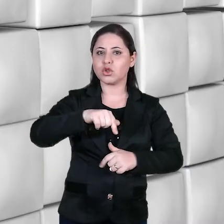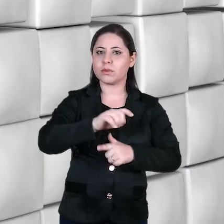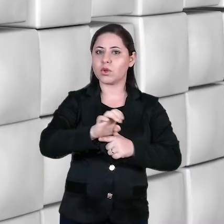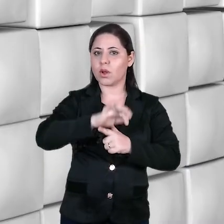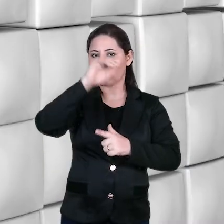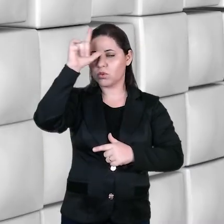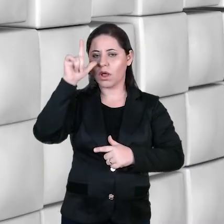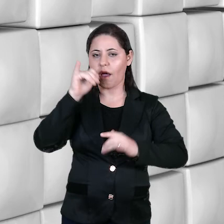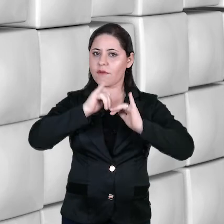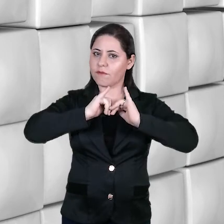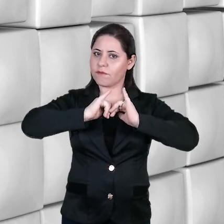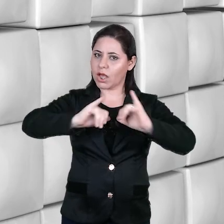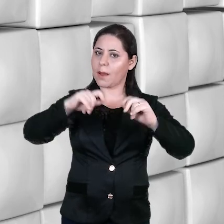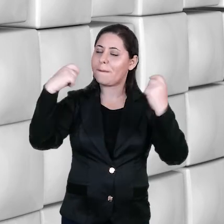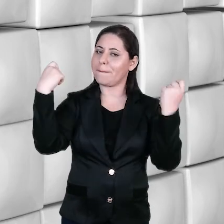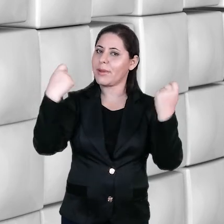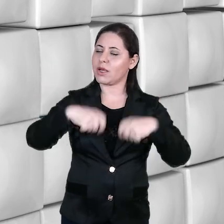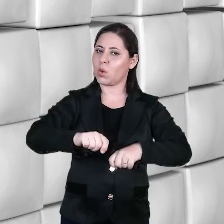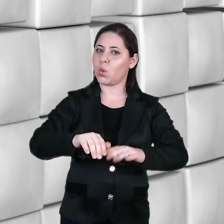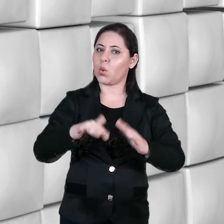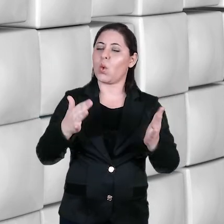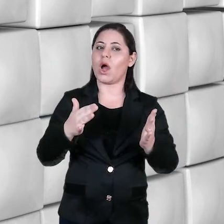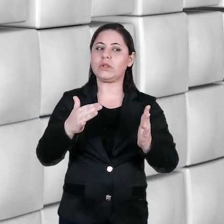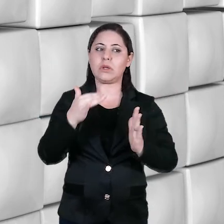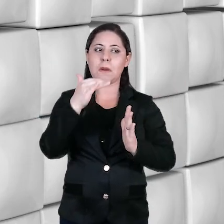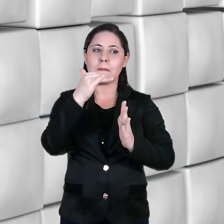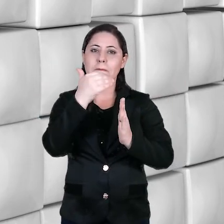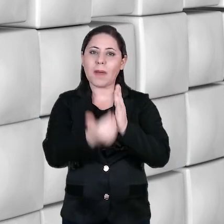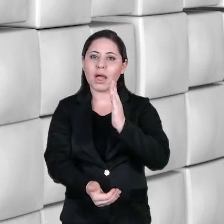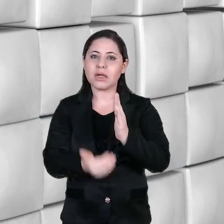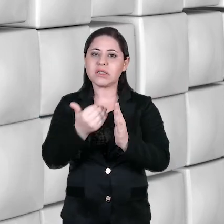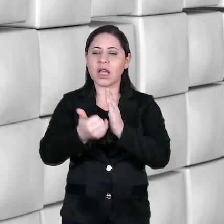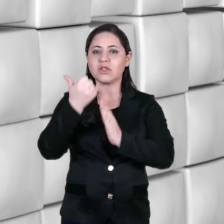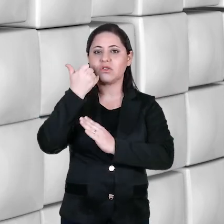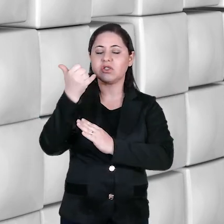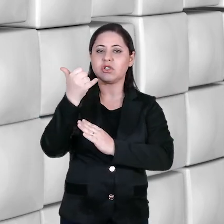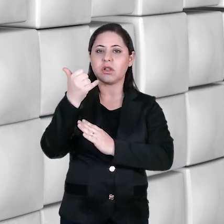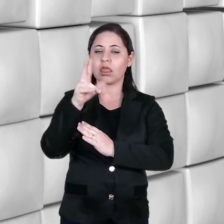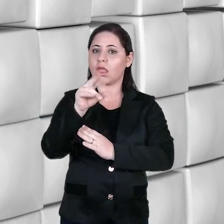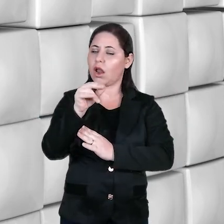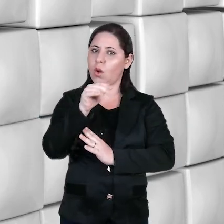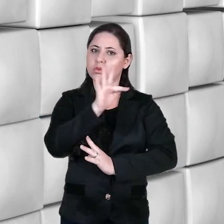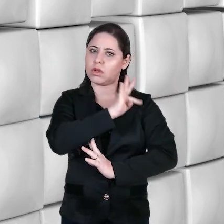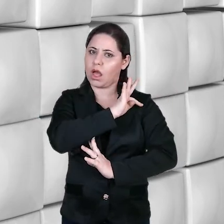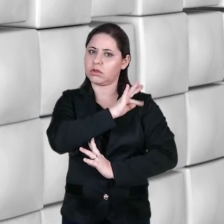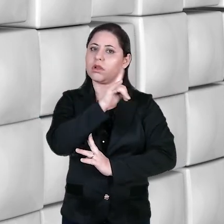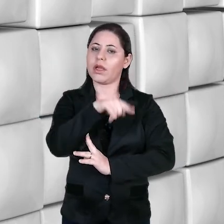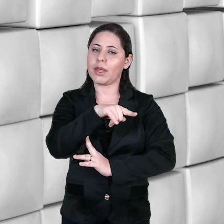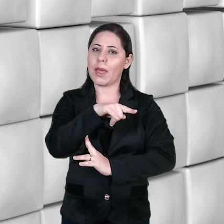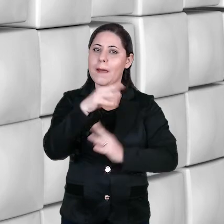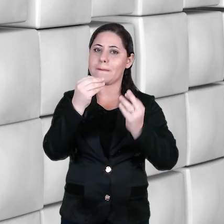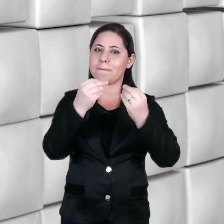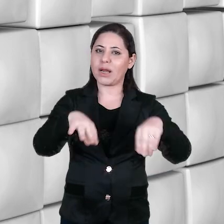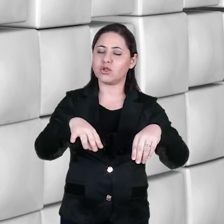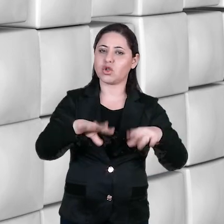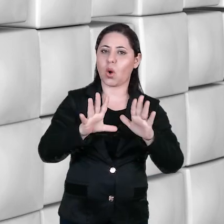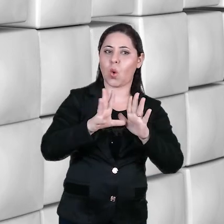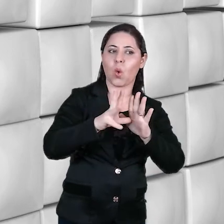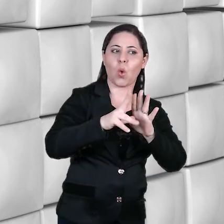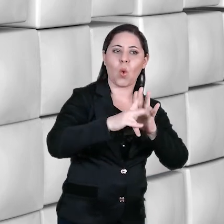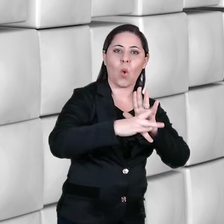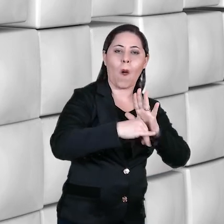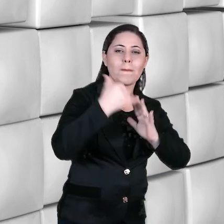Grosso do Sul vão ter que avisar ao consumidor quando cobranças de perdas de energia não técnicas, que na prática são